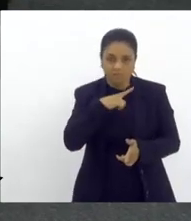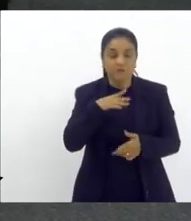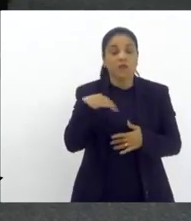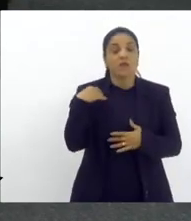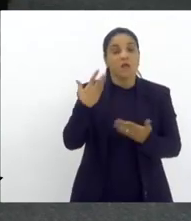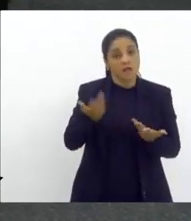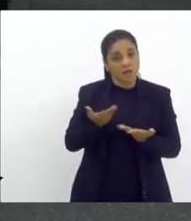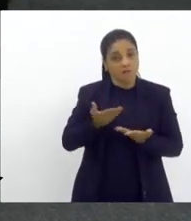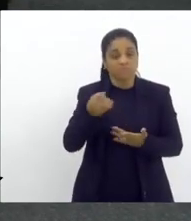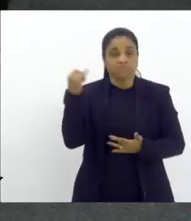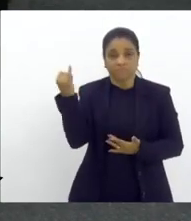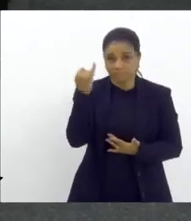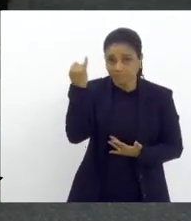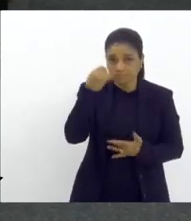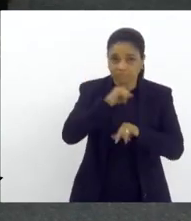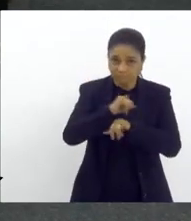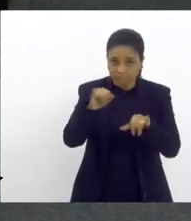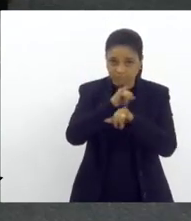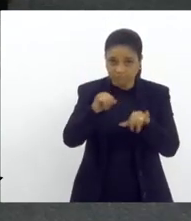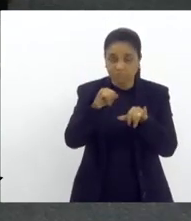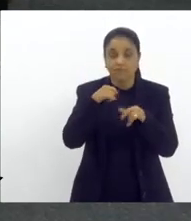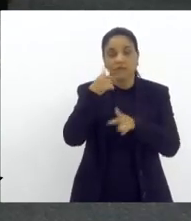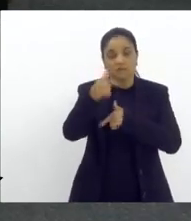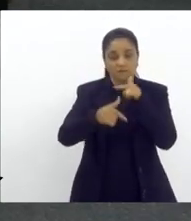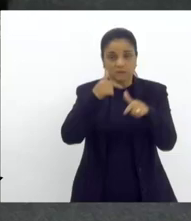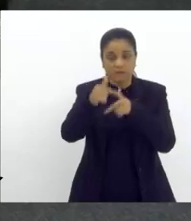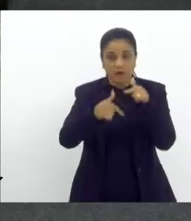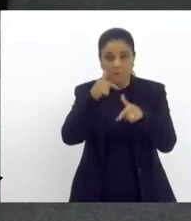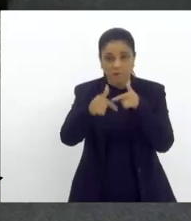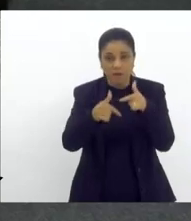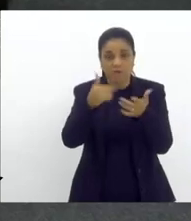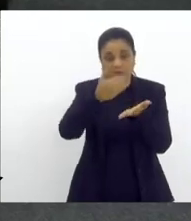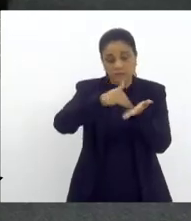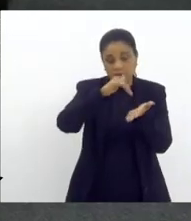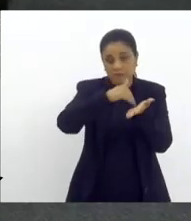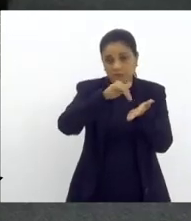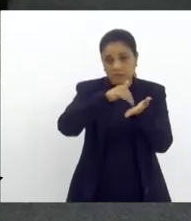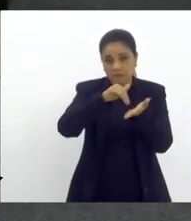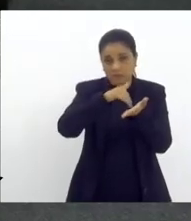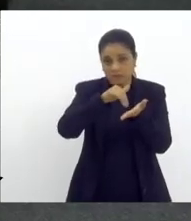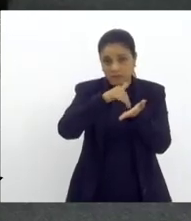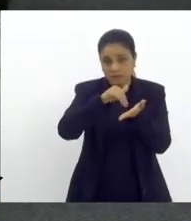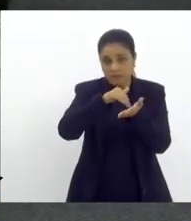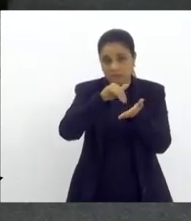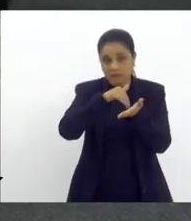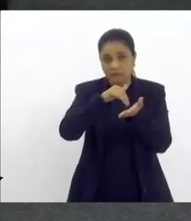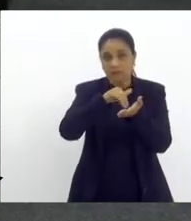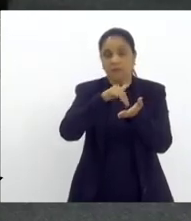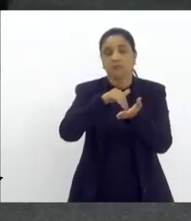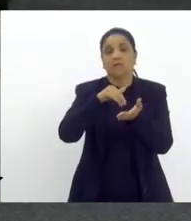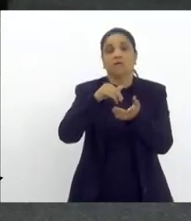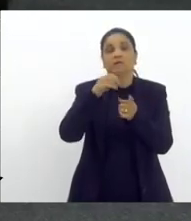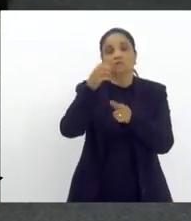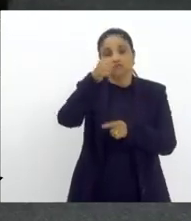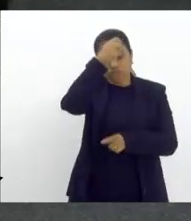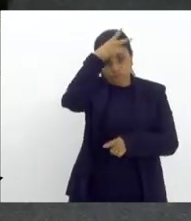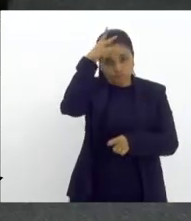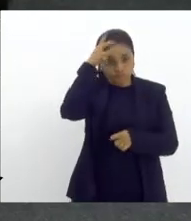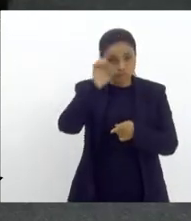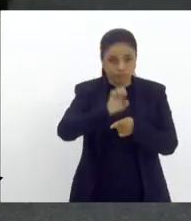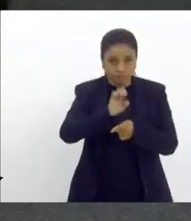importante o trabalho e as iniciativas da nossa secretária e assistência do Estado Rosângela Gomes